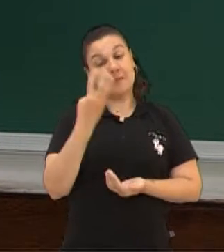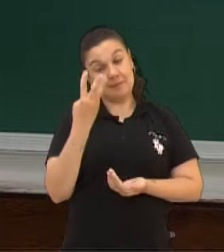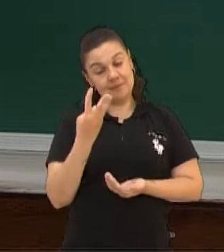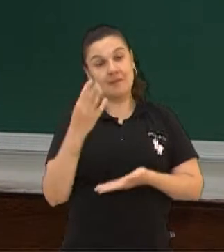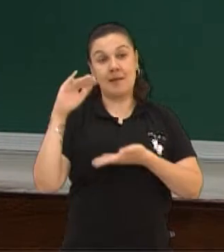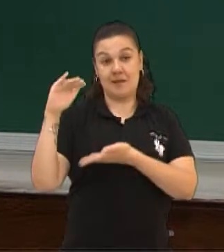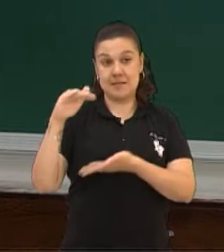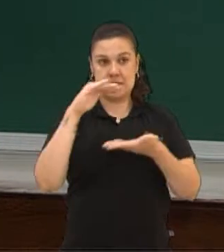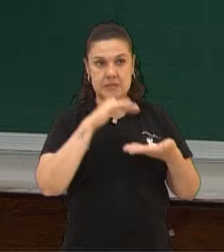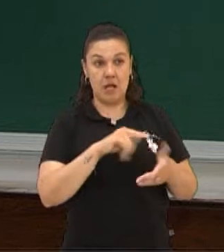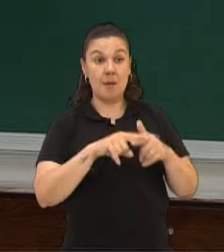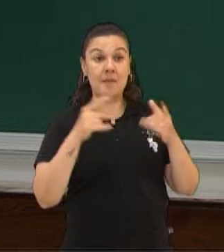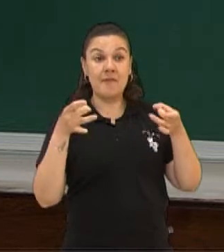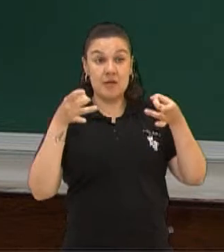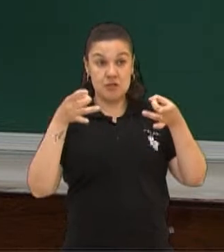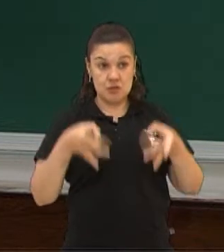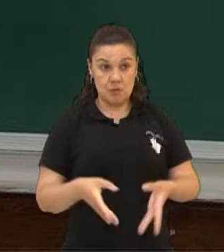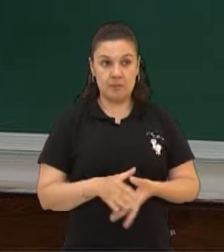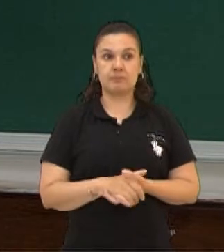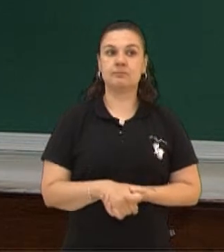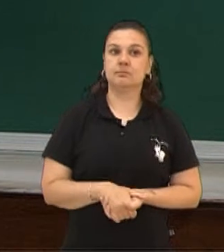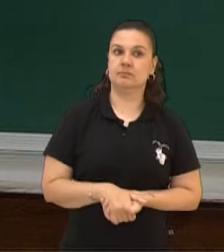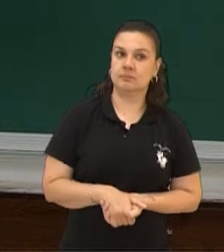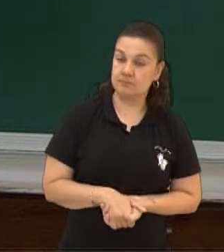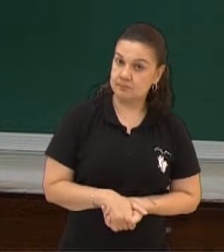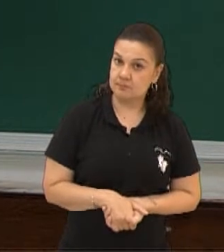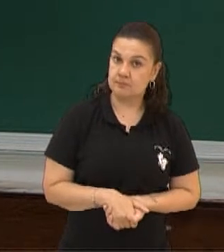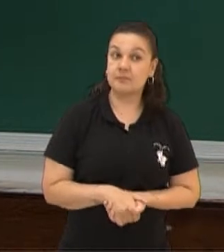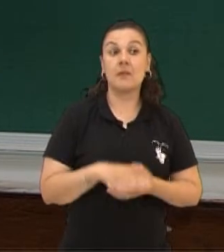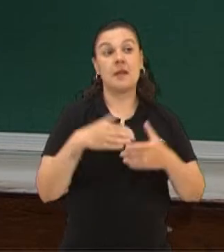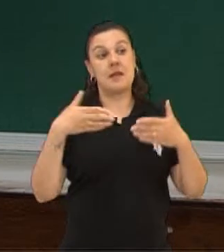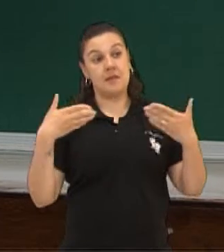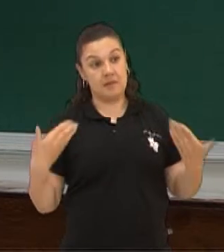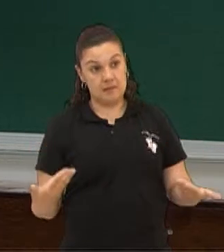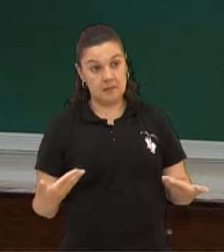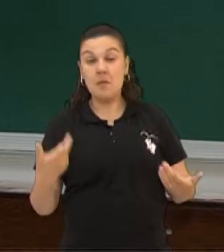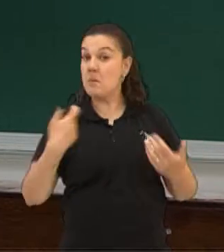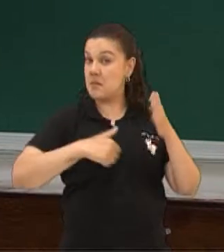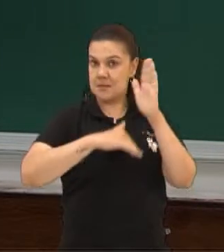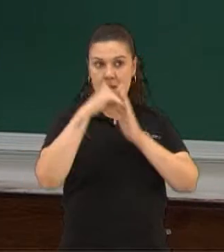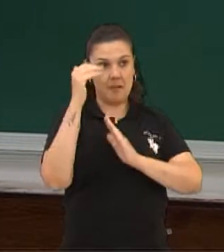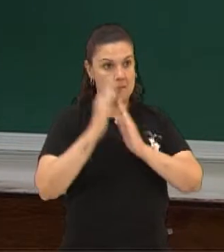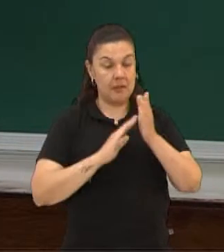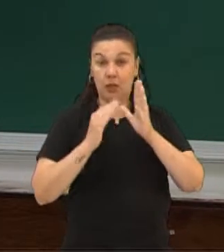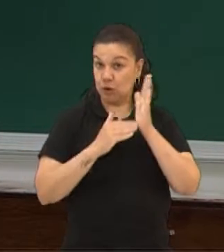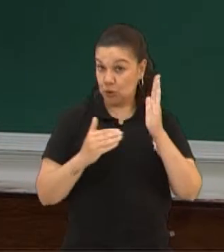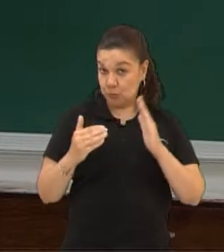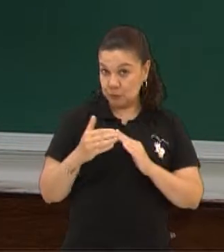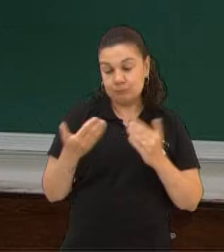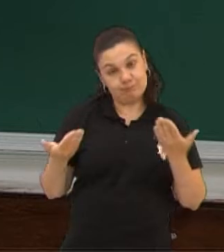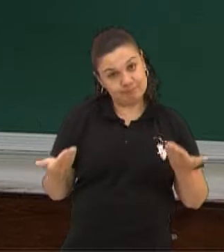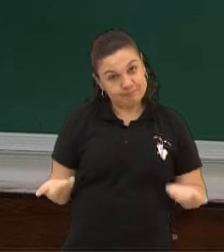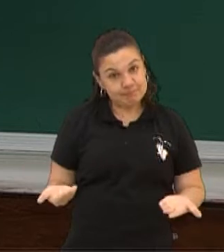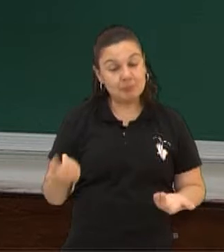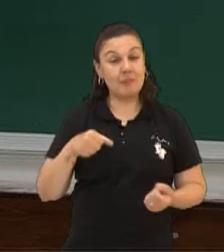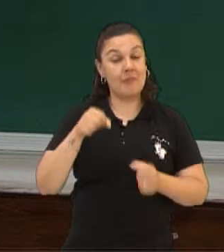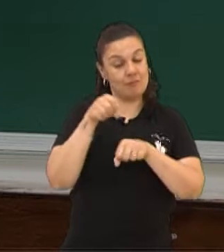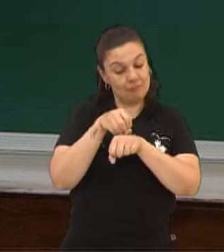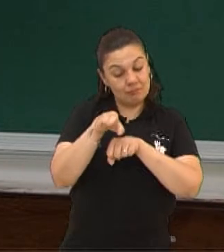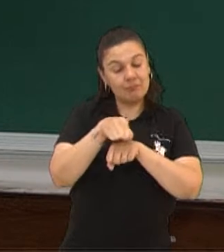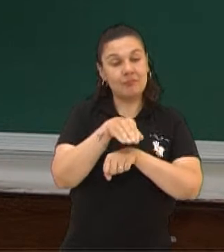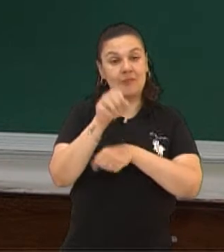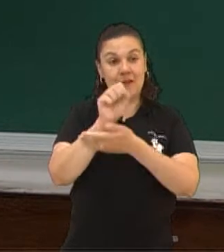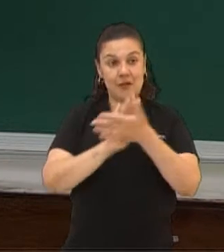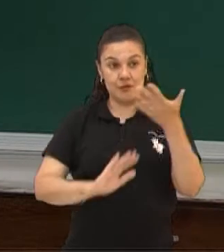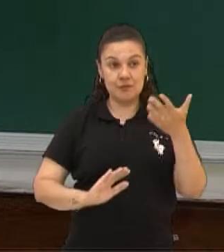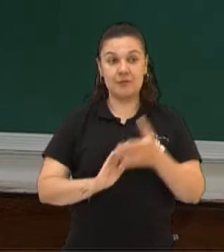3 latas, mas vai sobrar muita tinta. Não importa, tem que pintar a parede inteira, não é mesmo? É isso que o exercício está